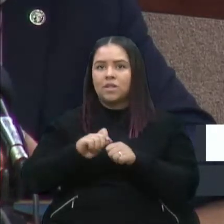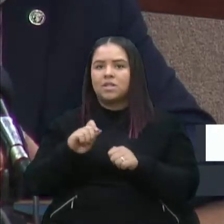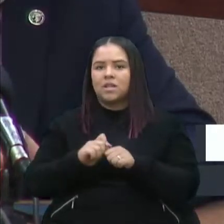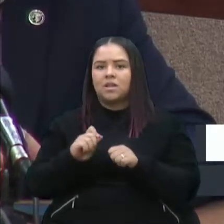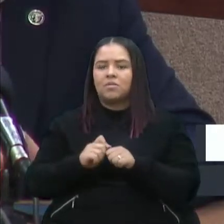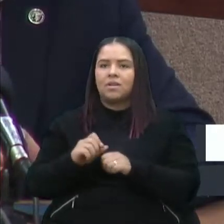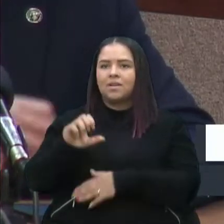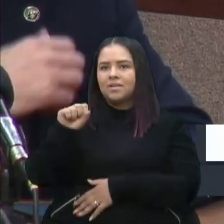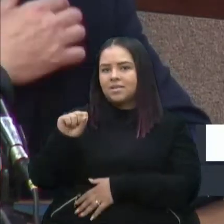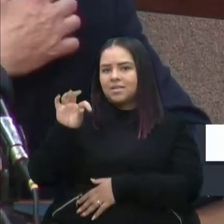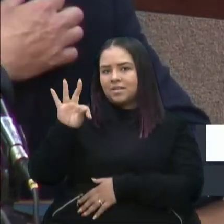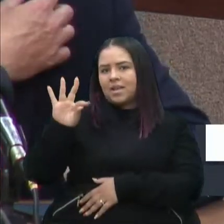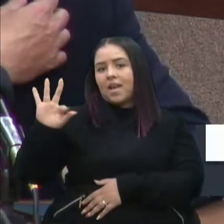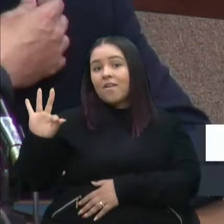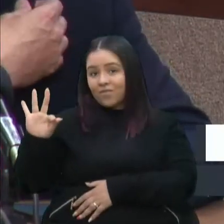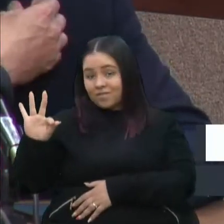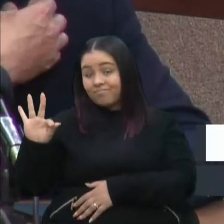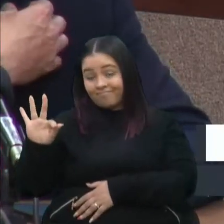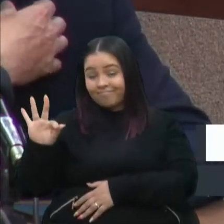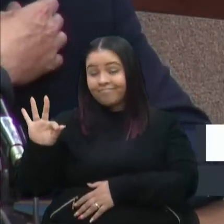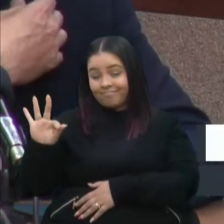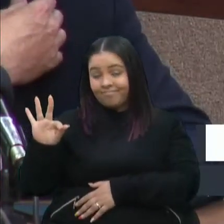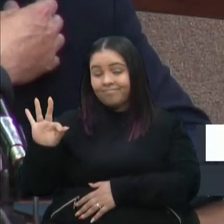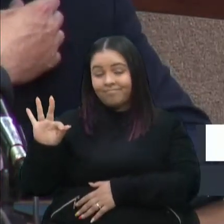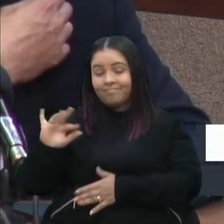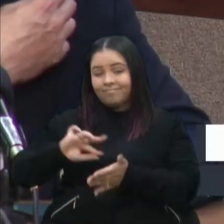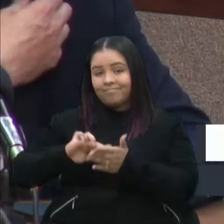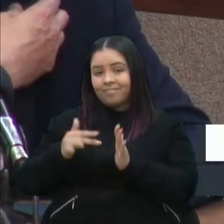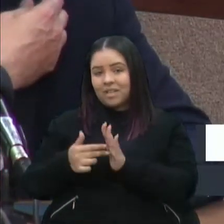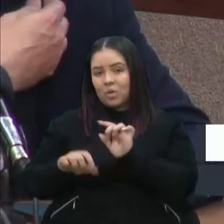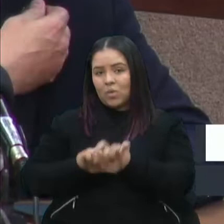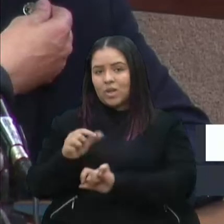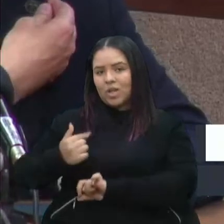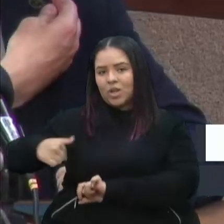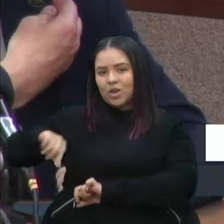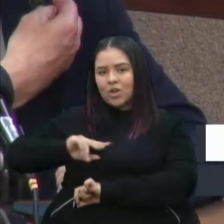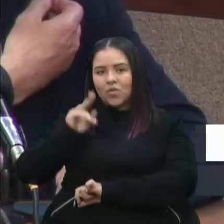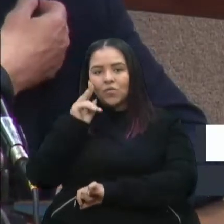Supremo Tribunal Federal. Ou seja, o que foi visto em